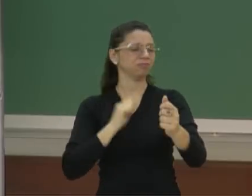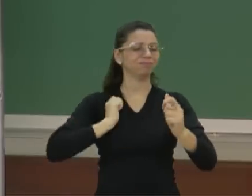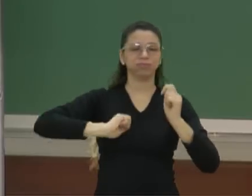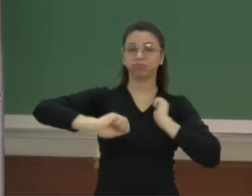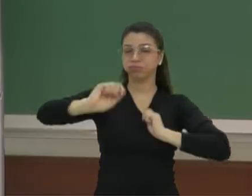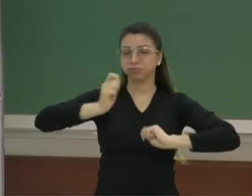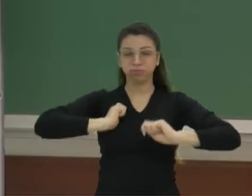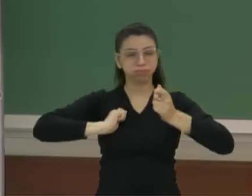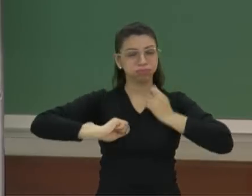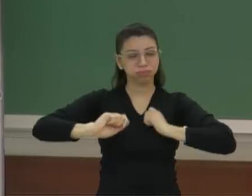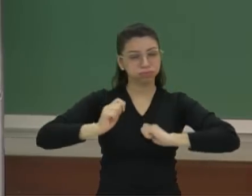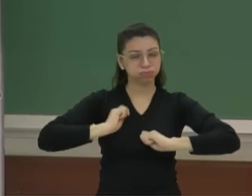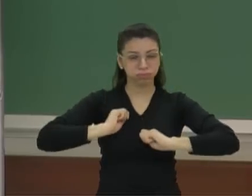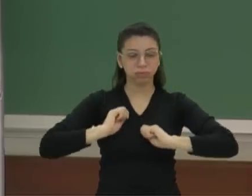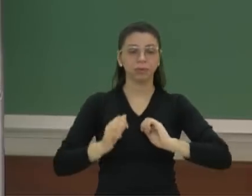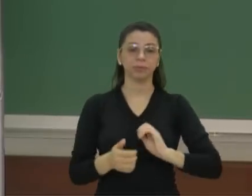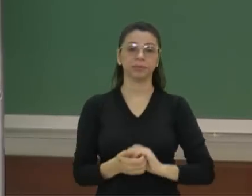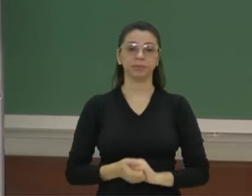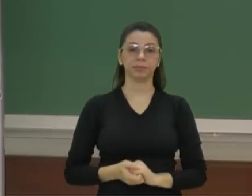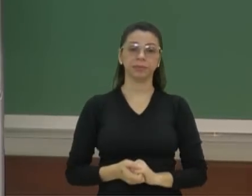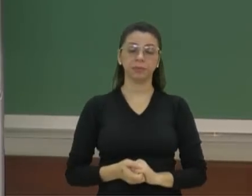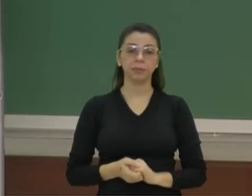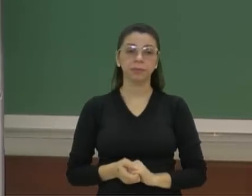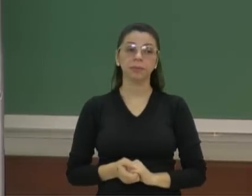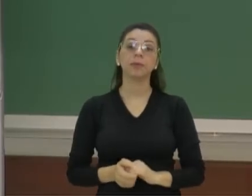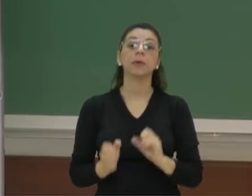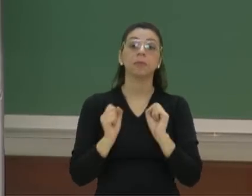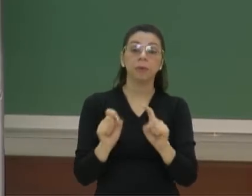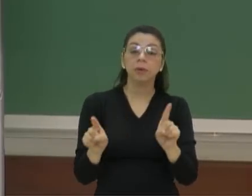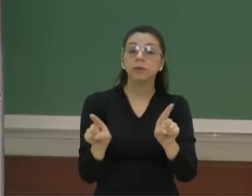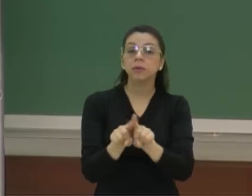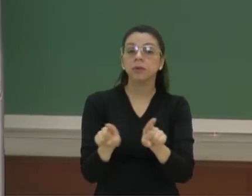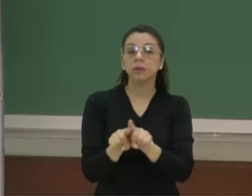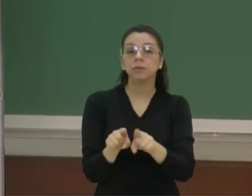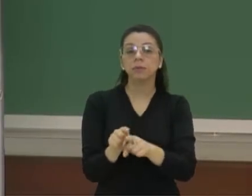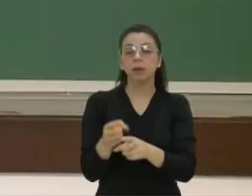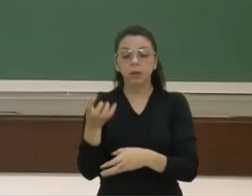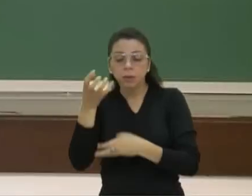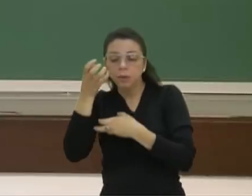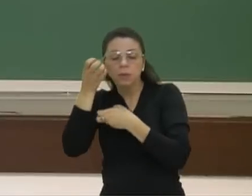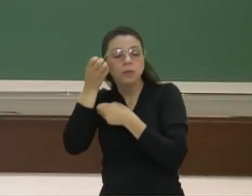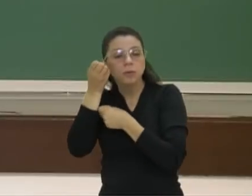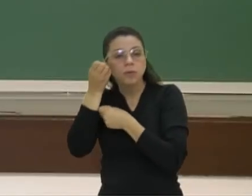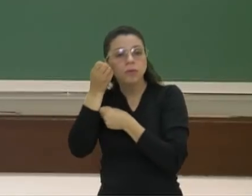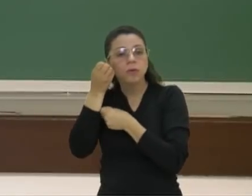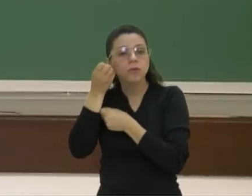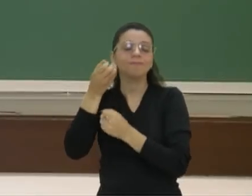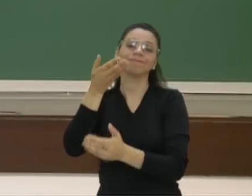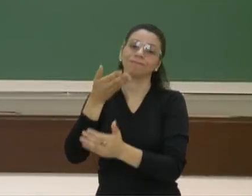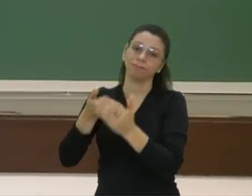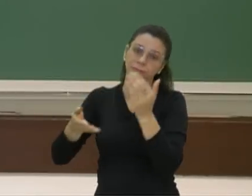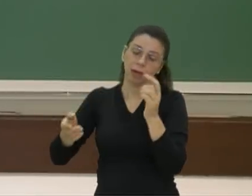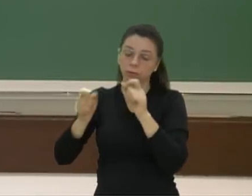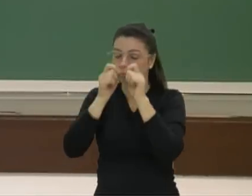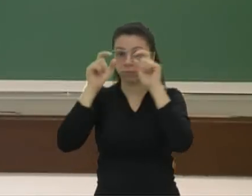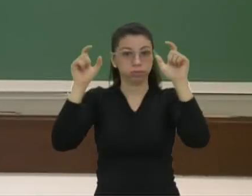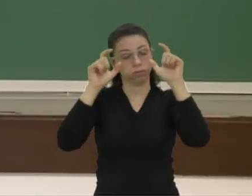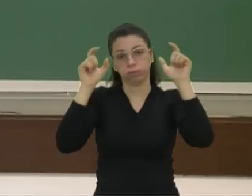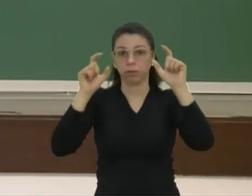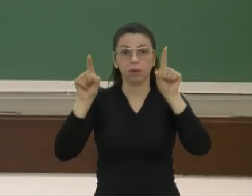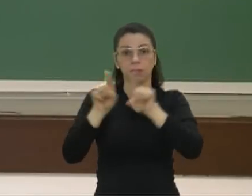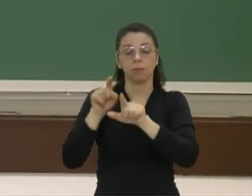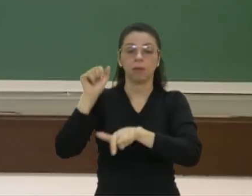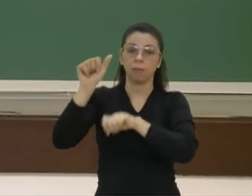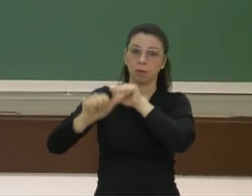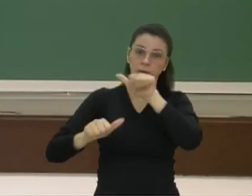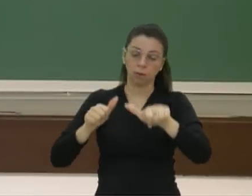fica nervoso, agitado. Você pode perder o sono ou ter alterações, né? Fica com um pouco de insônia, era